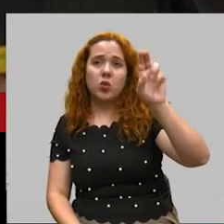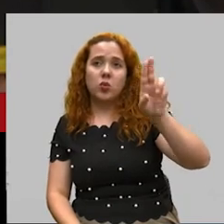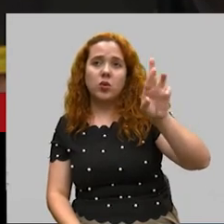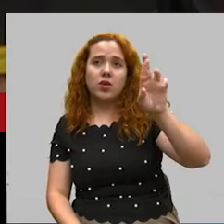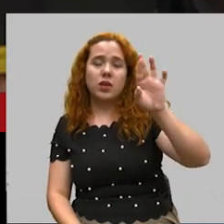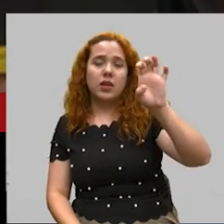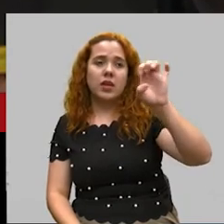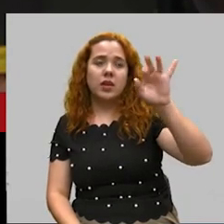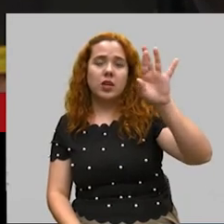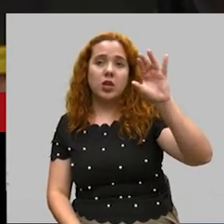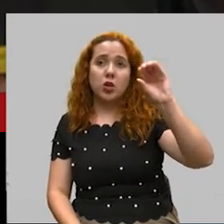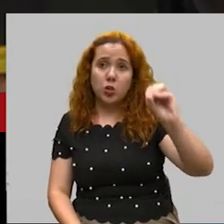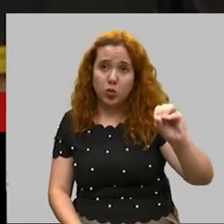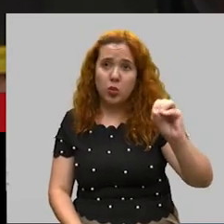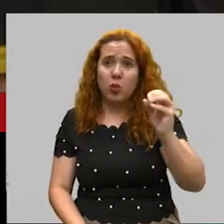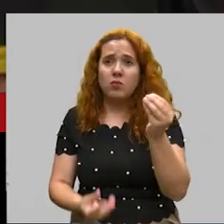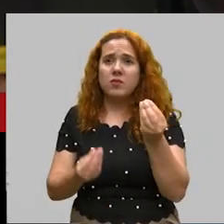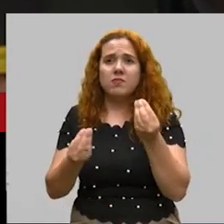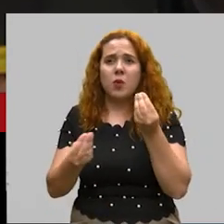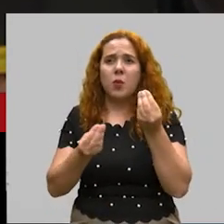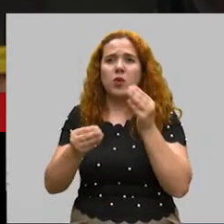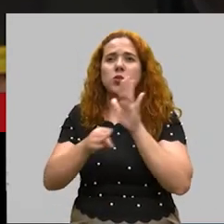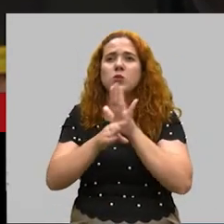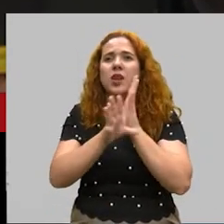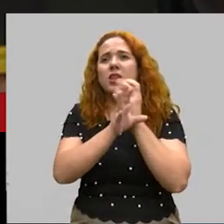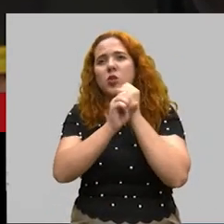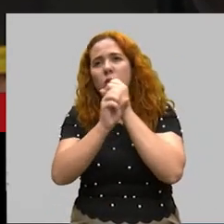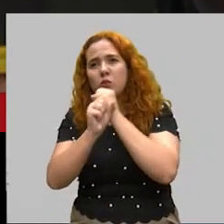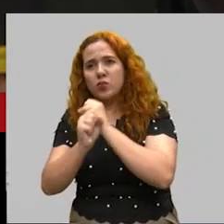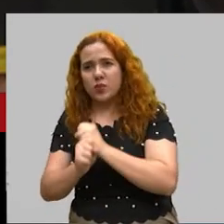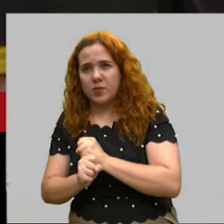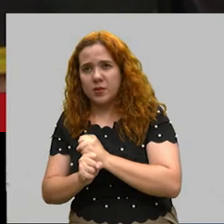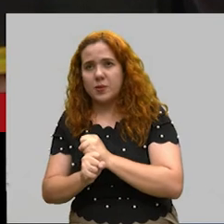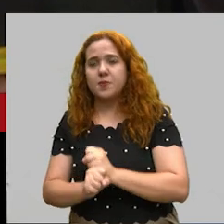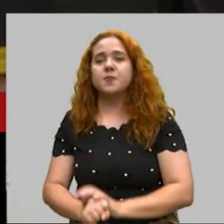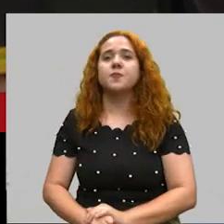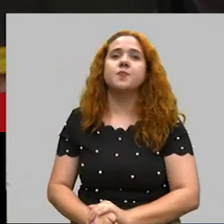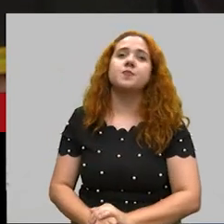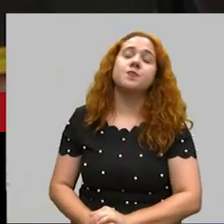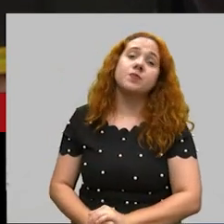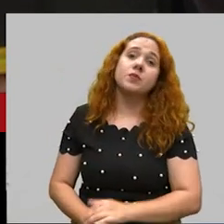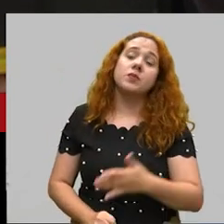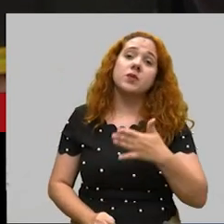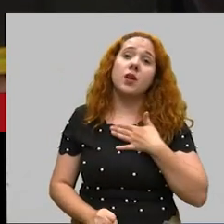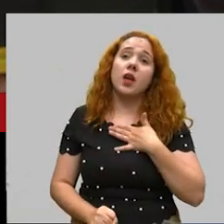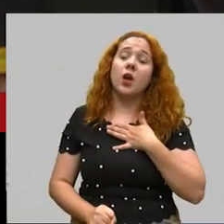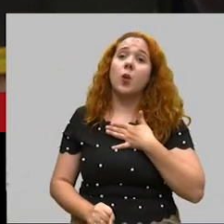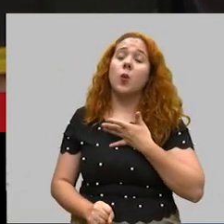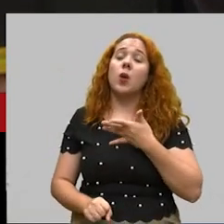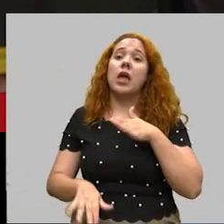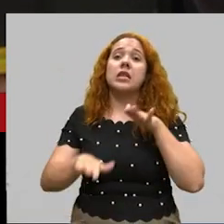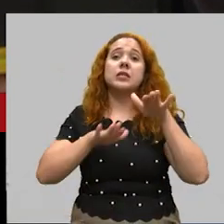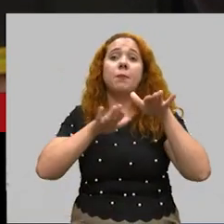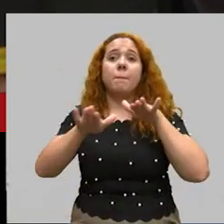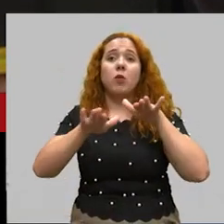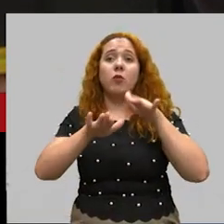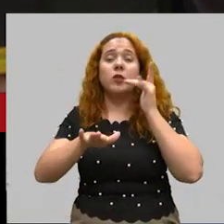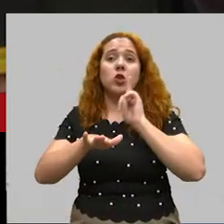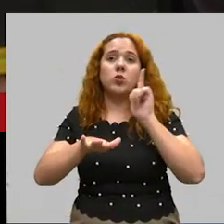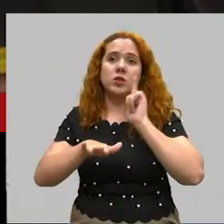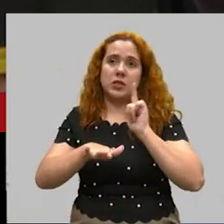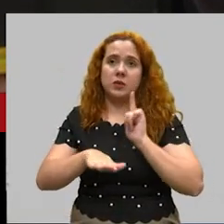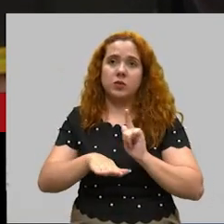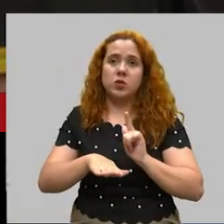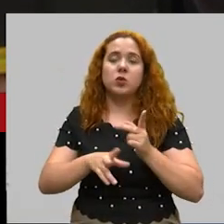luta nesses 30 anos né E que permitiu esse movimento de escola família agrícola e